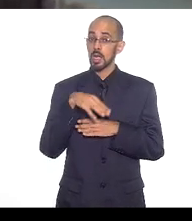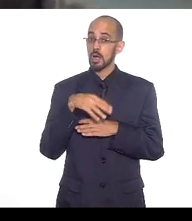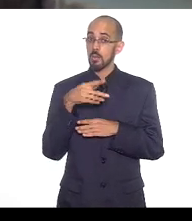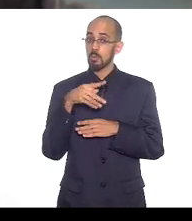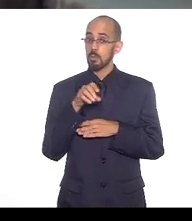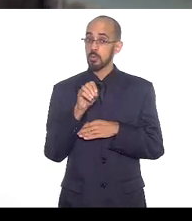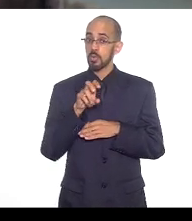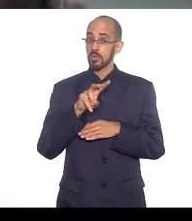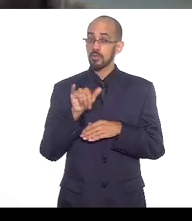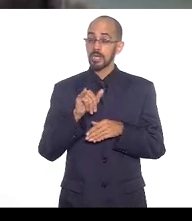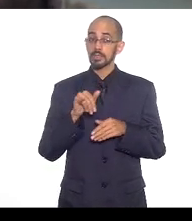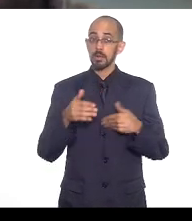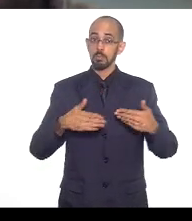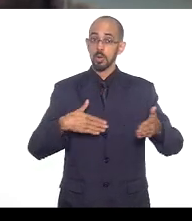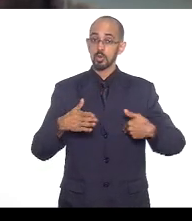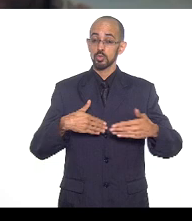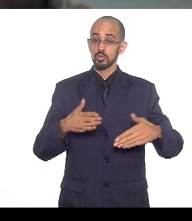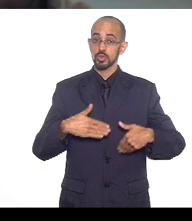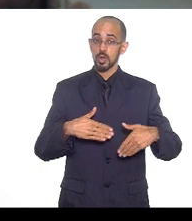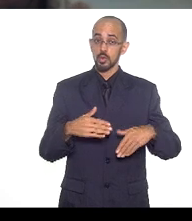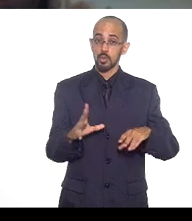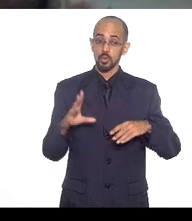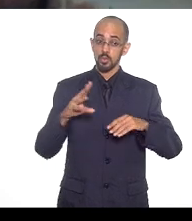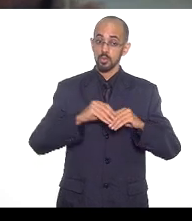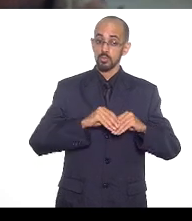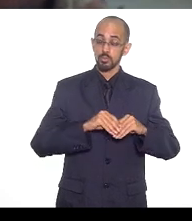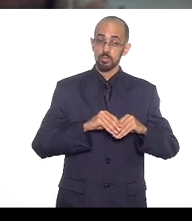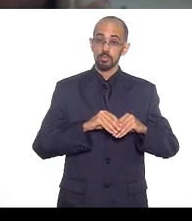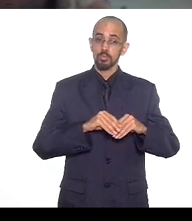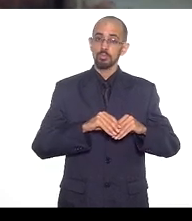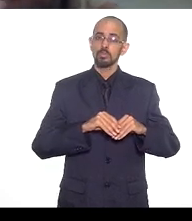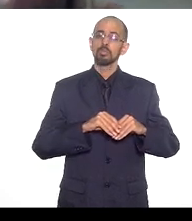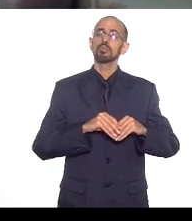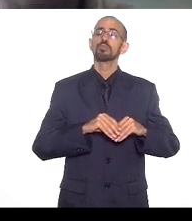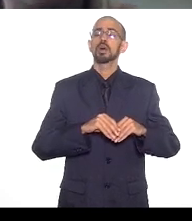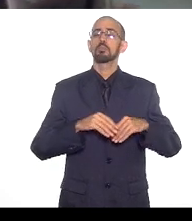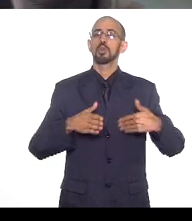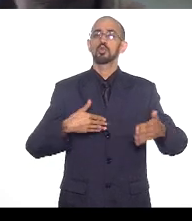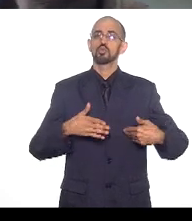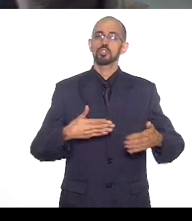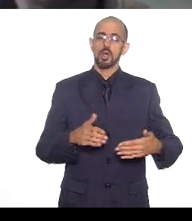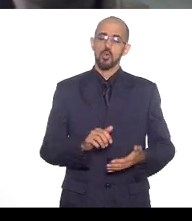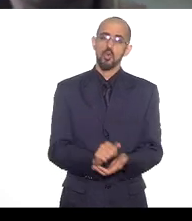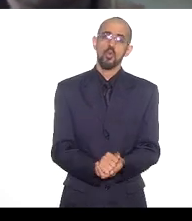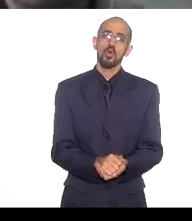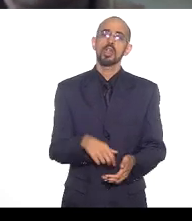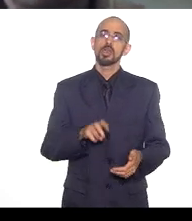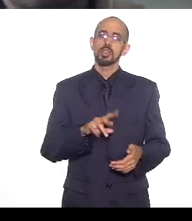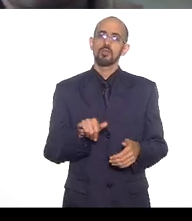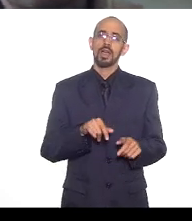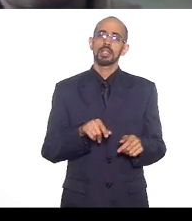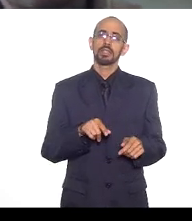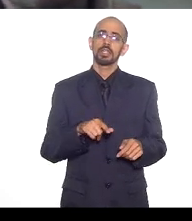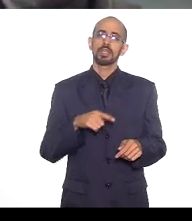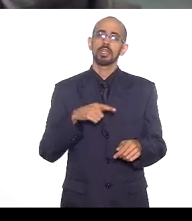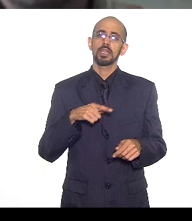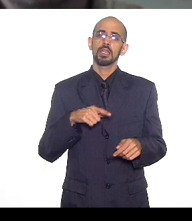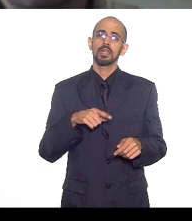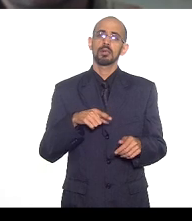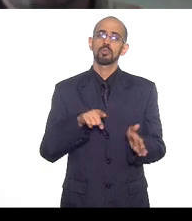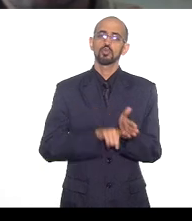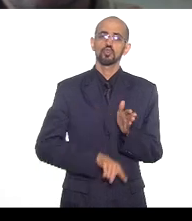né, sob o regime do excedente de cessão onerosa e, portanto, terá a incidência dos royalties